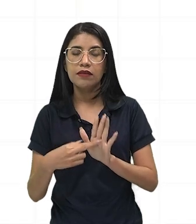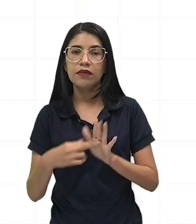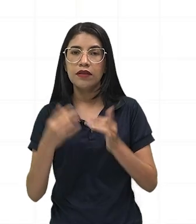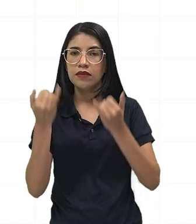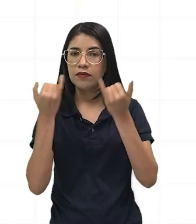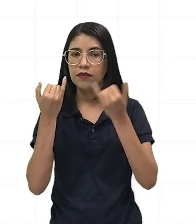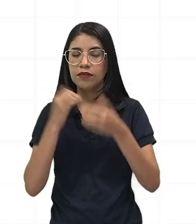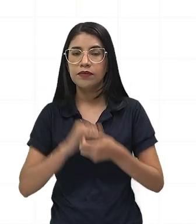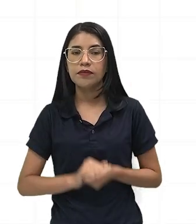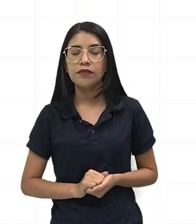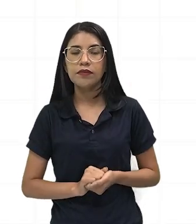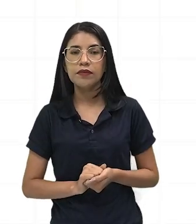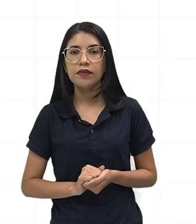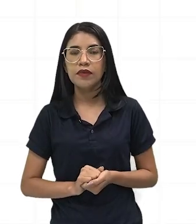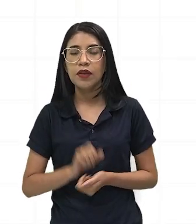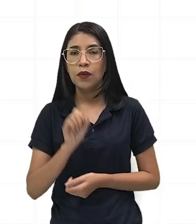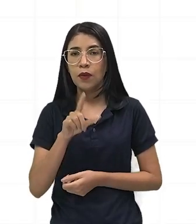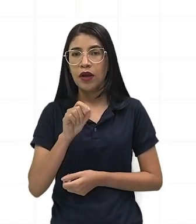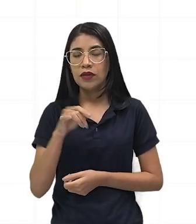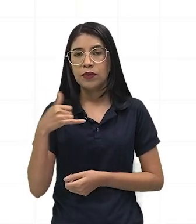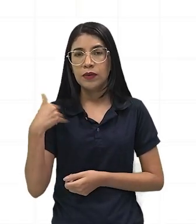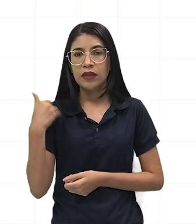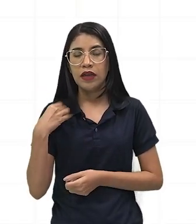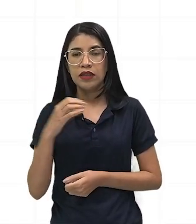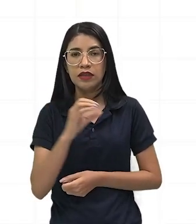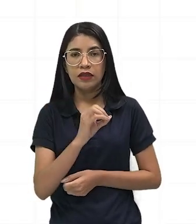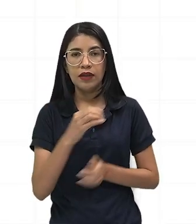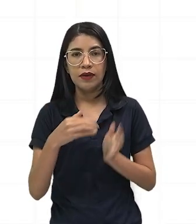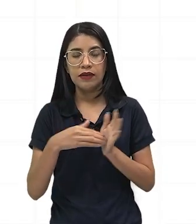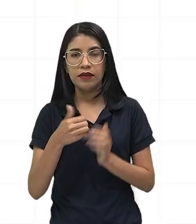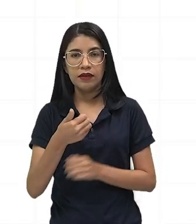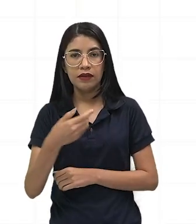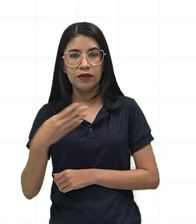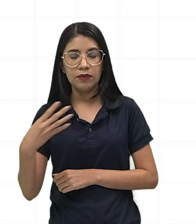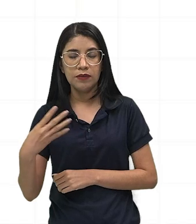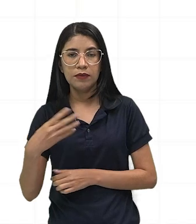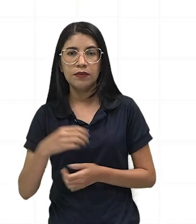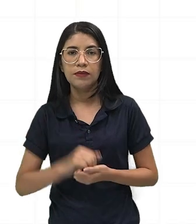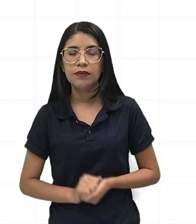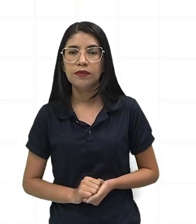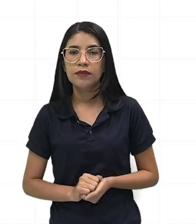olha, azul, faixa etária, 0 a 14 anos. Então tem aqui, ó,